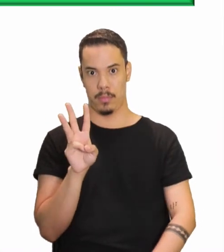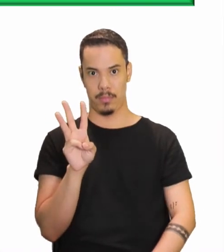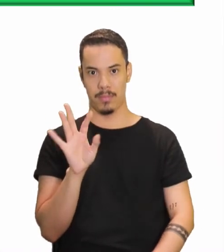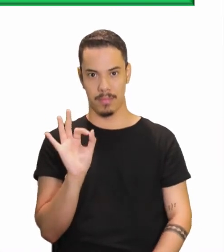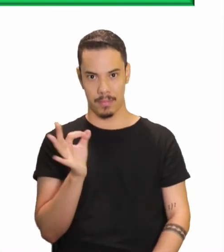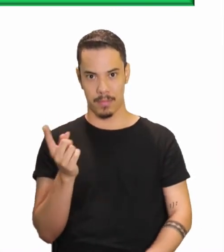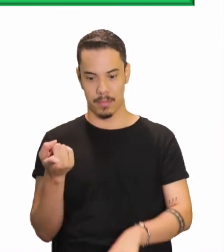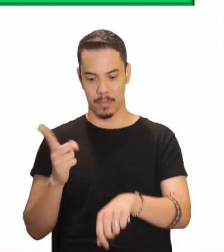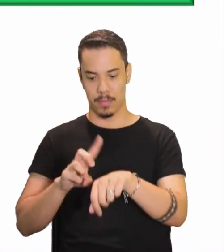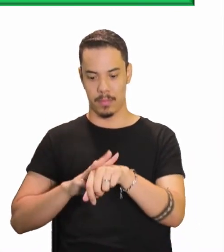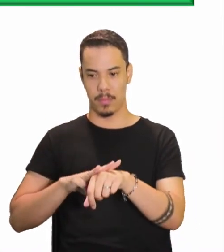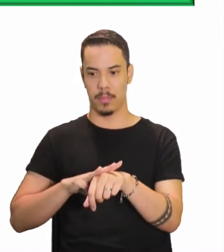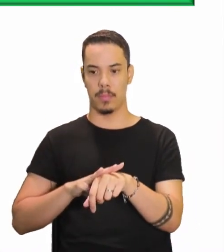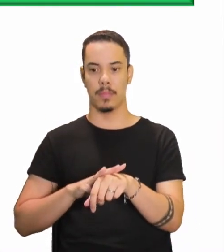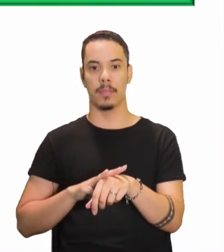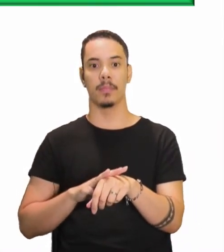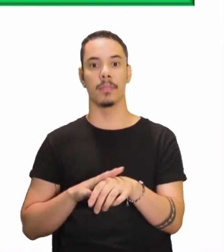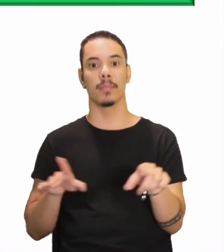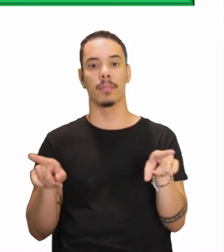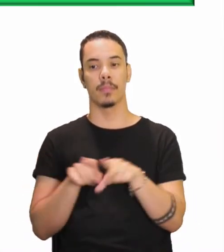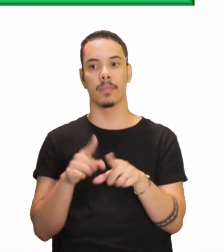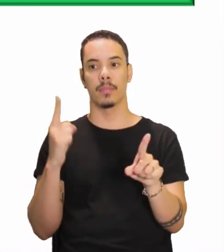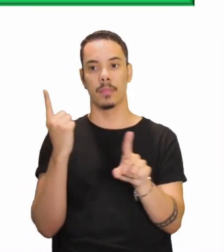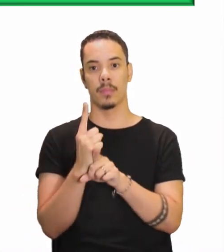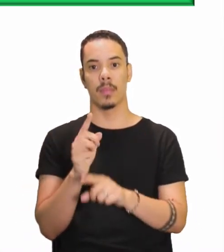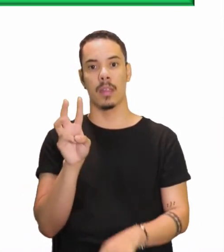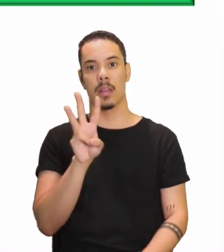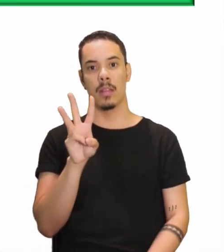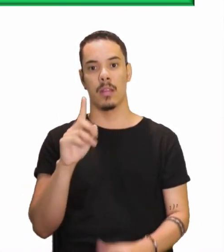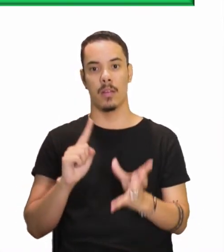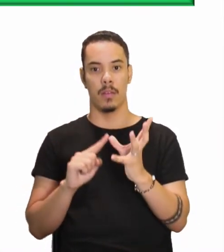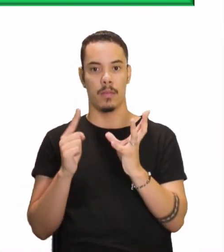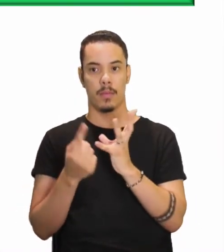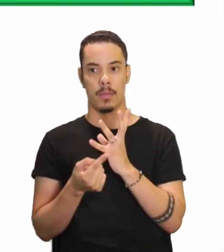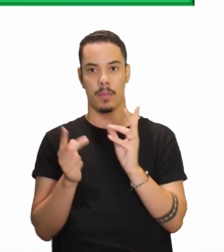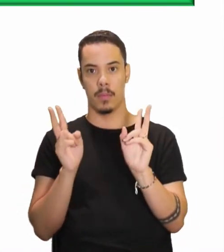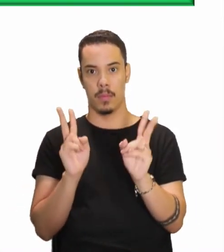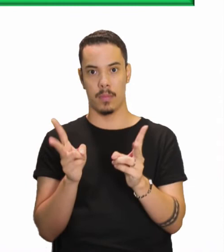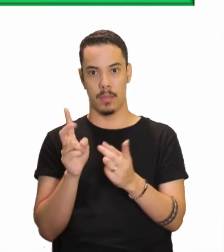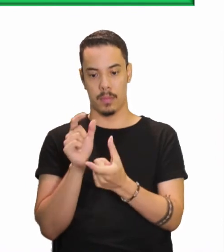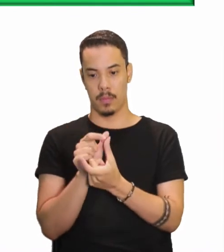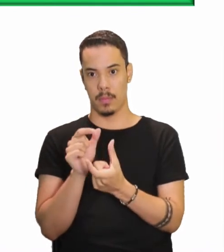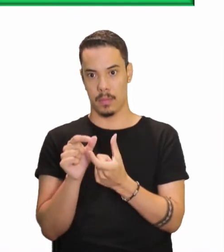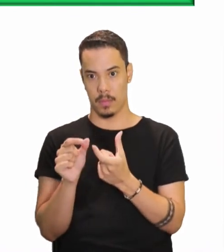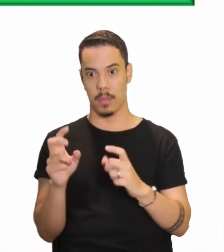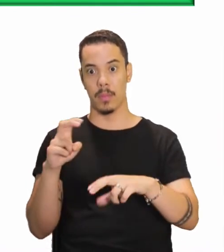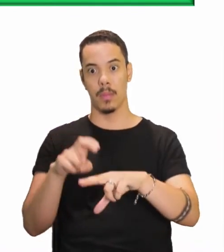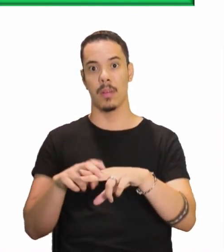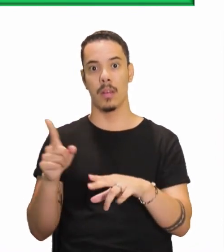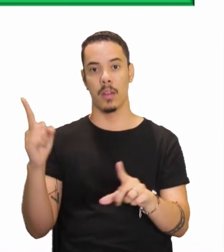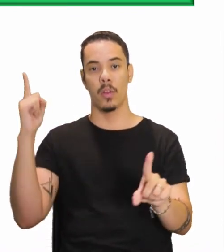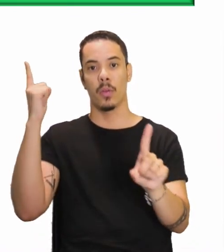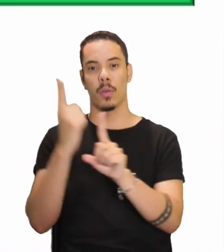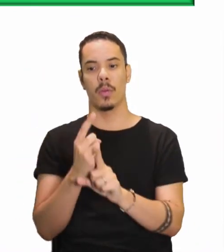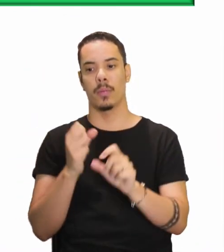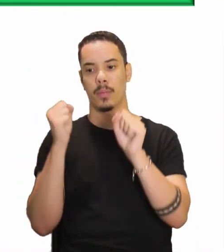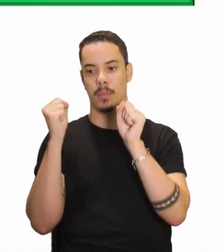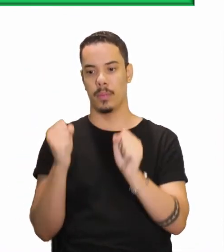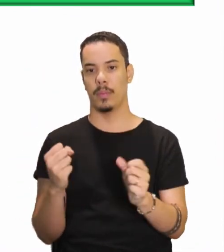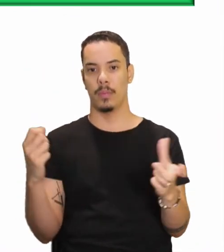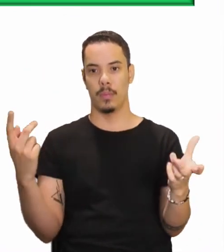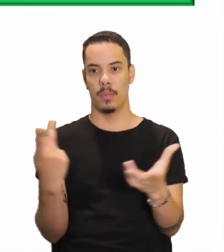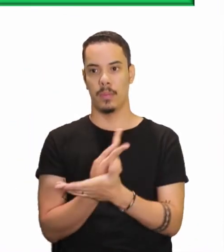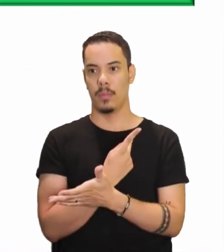tricampeão, né? De 3, a mesma coisa. Encontro de 3 vogais da mesma sílaba. E esse encontro pode acontecer